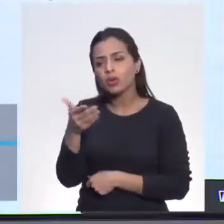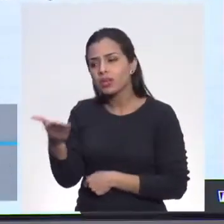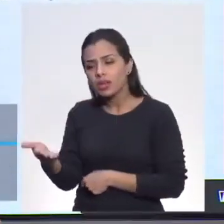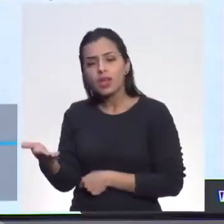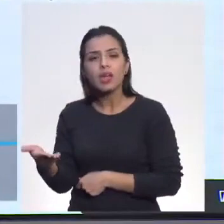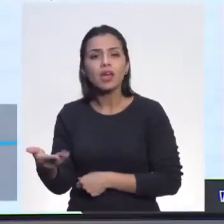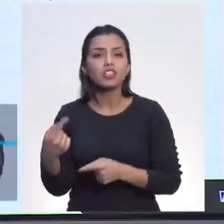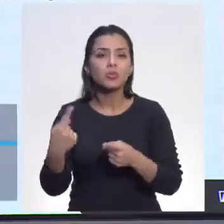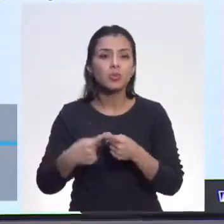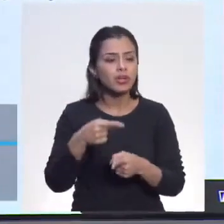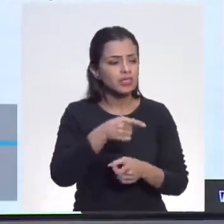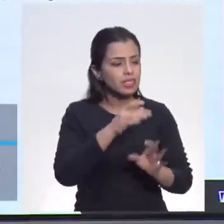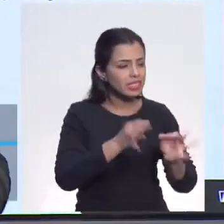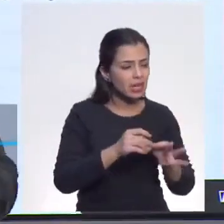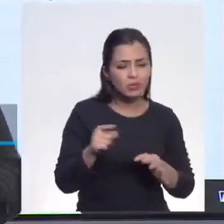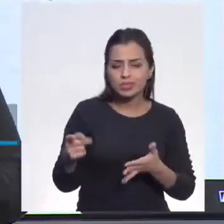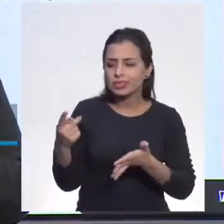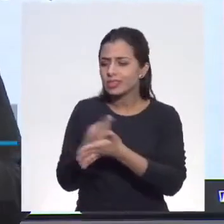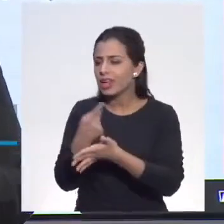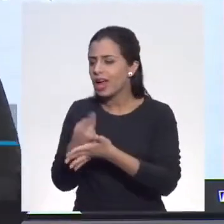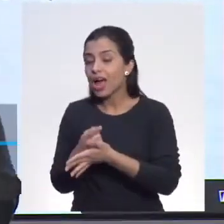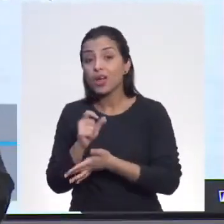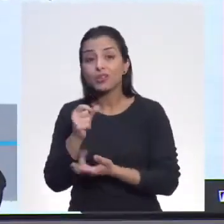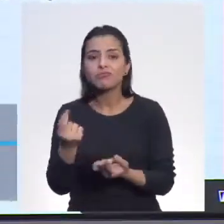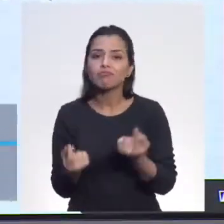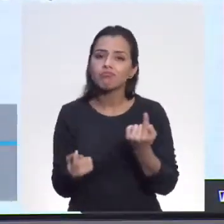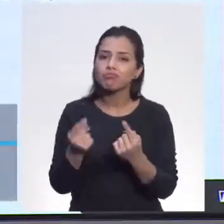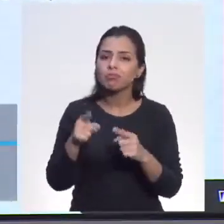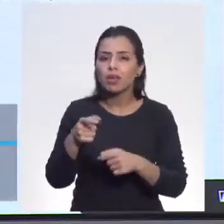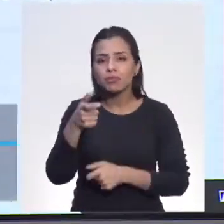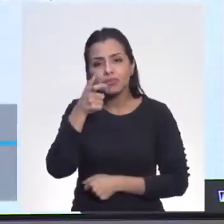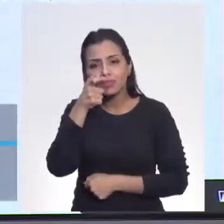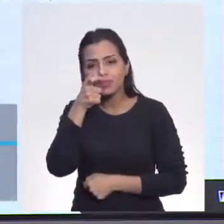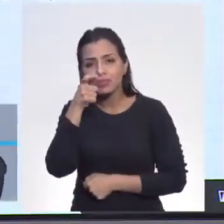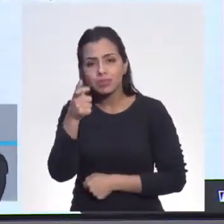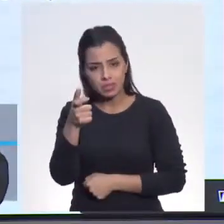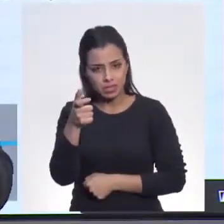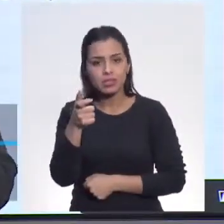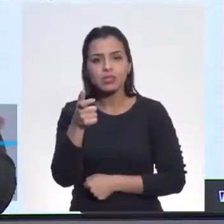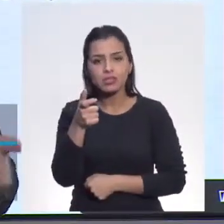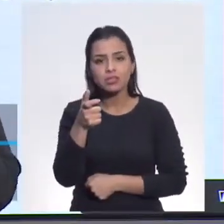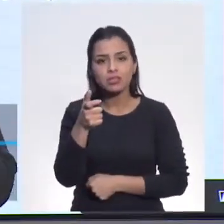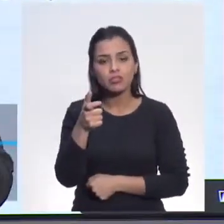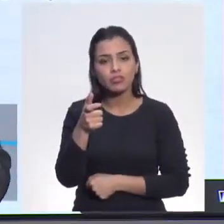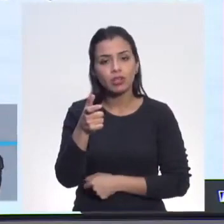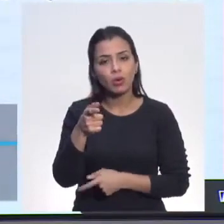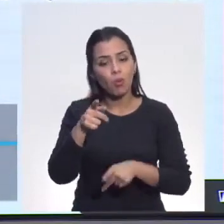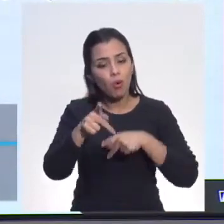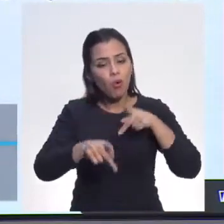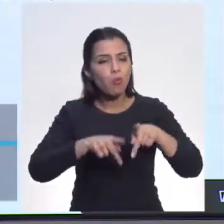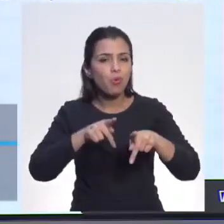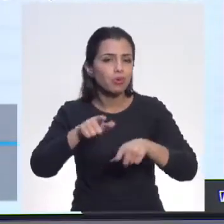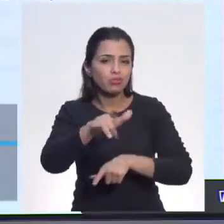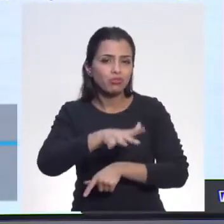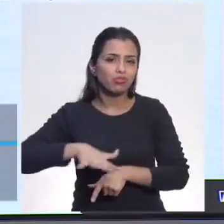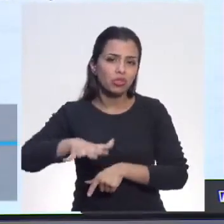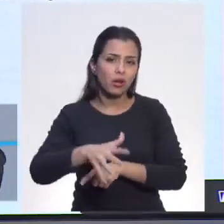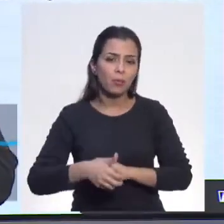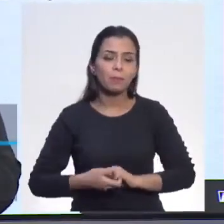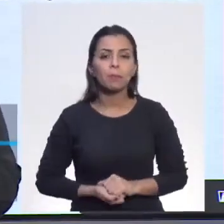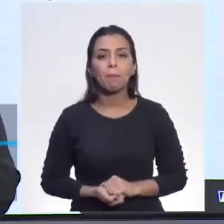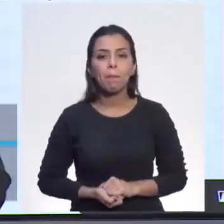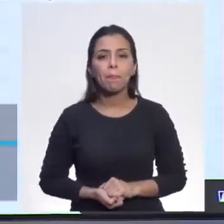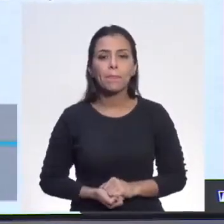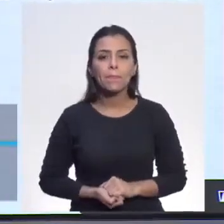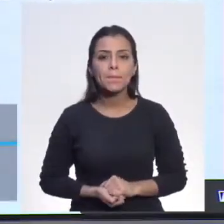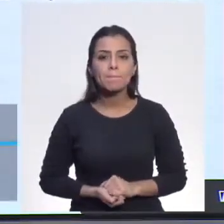deu muito mais certo, o que não deu, enfim. É muito interessante para, né, o público de modo geral, tá bom? Olha